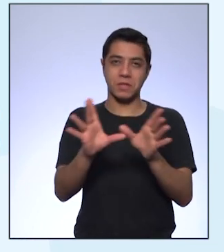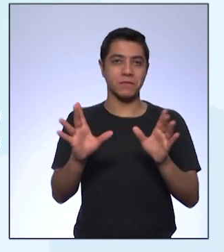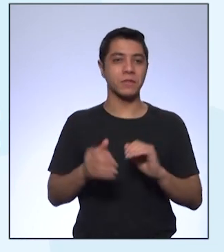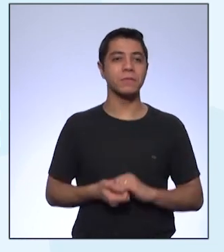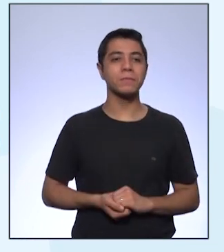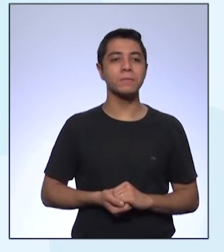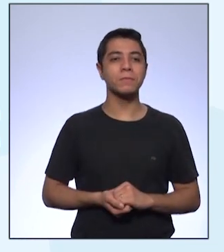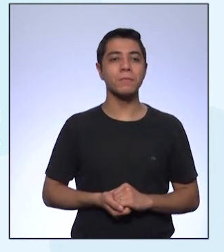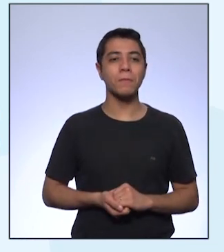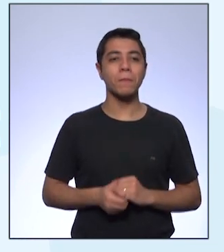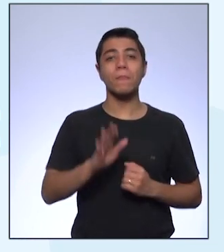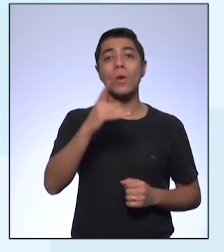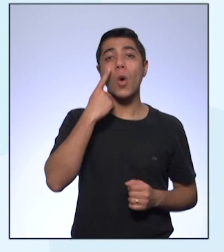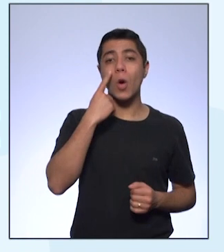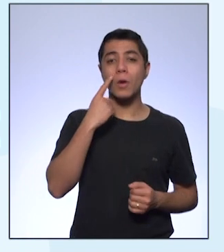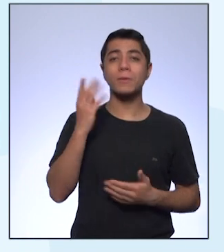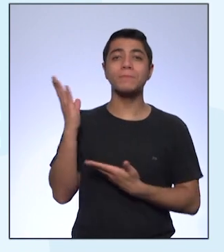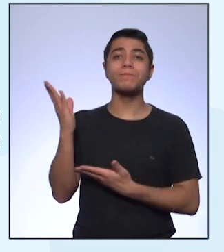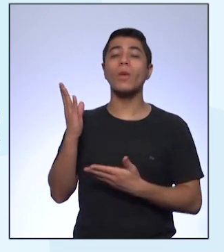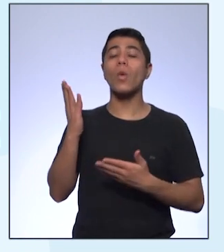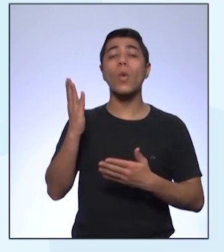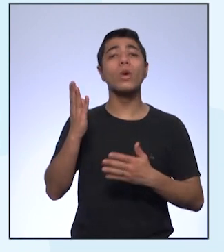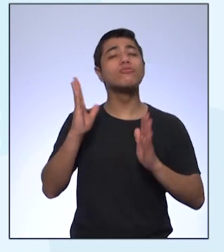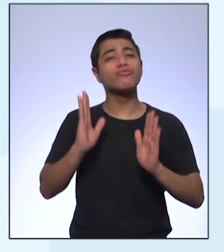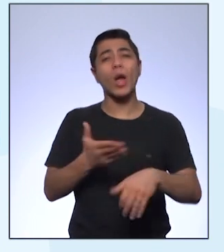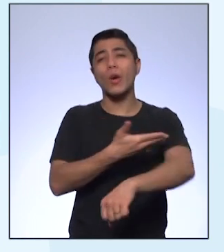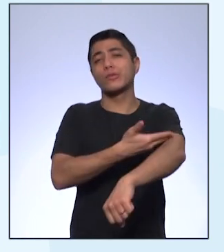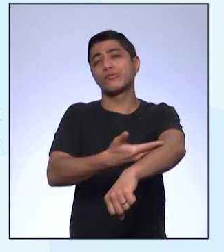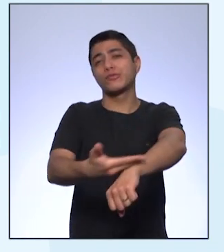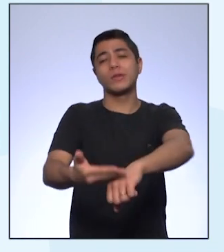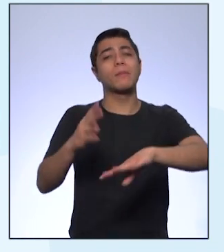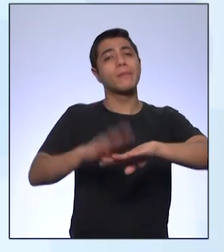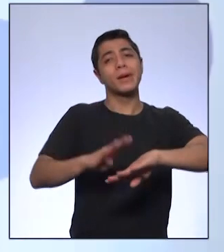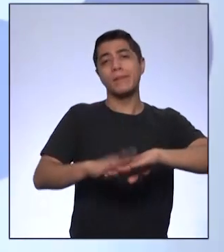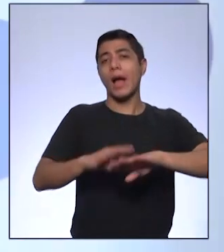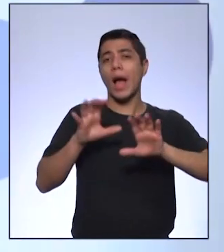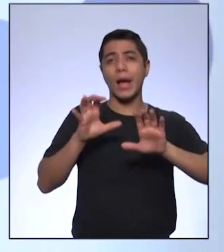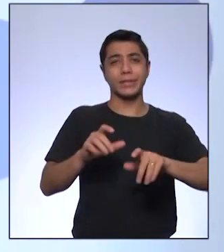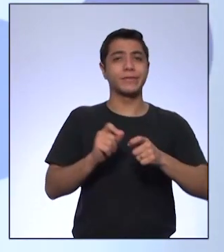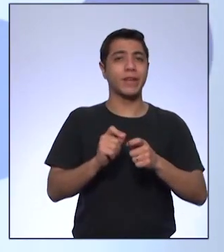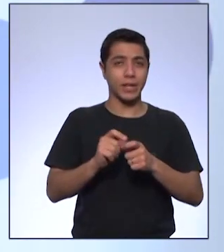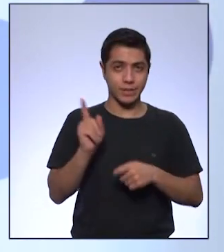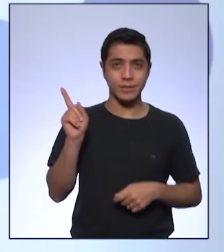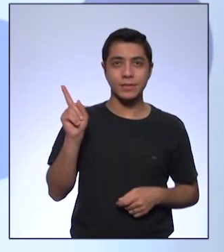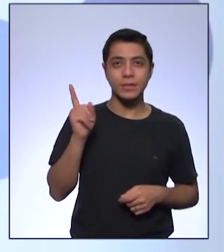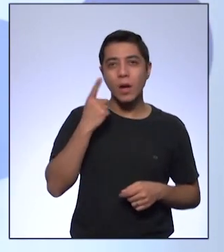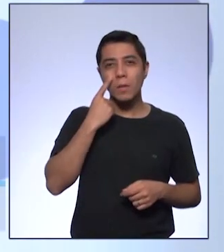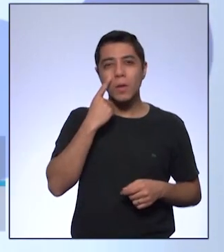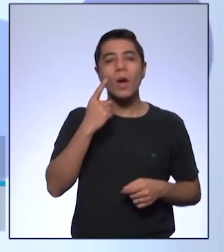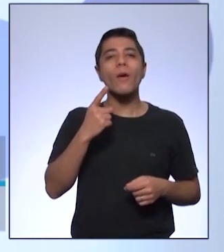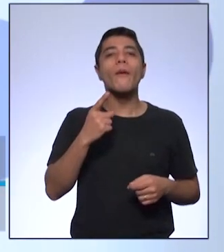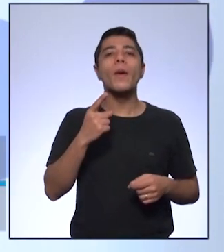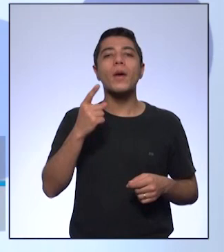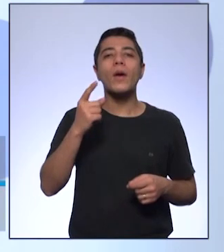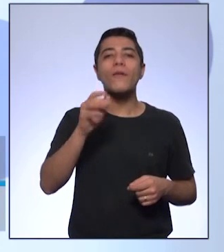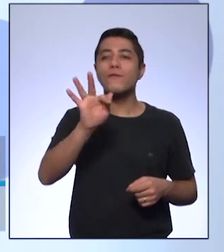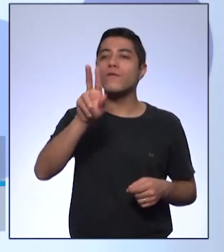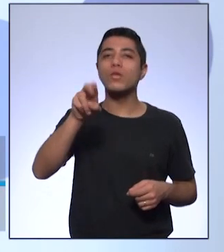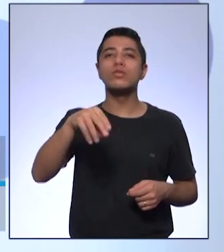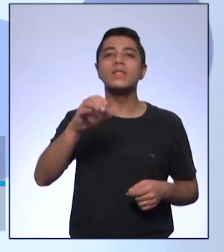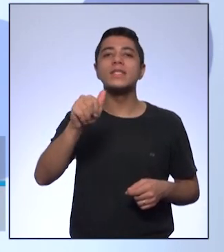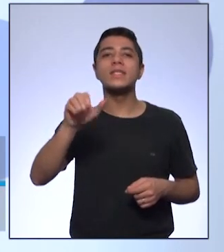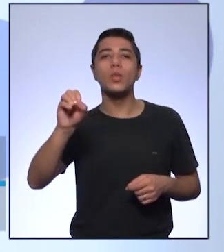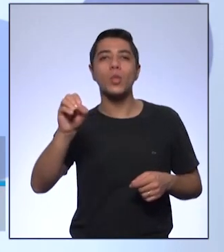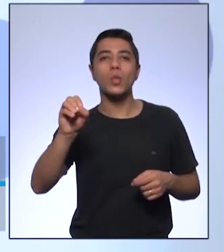Jonas? Sim, é o mais comum e até é mais fácil verificar, né, Osmar, como nós podemos enxergar o que